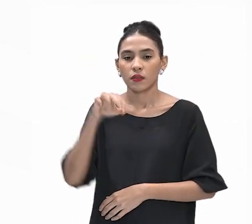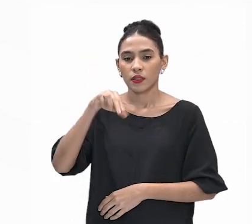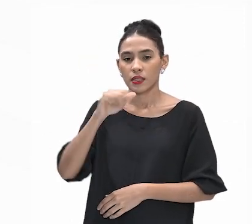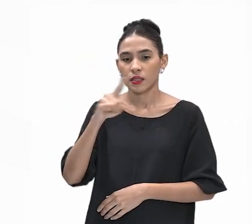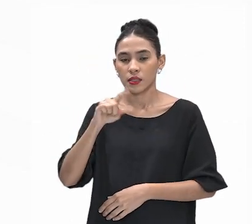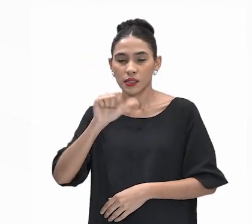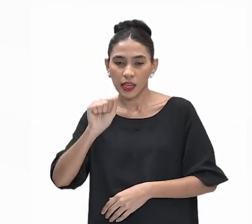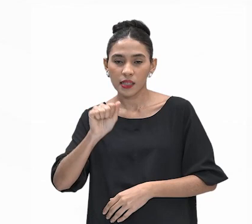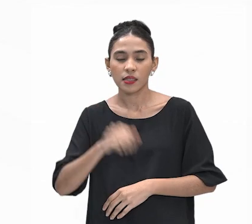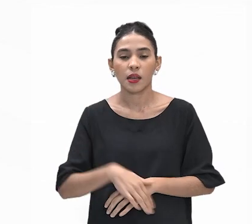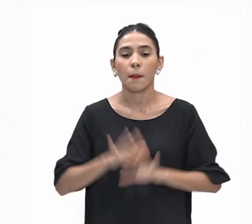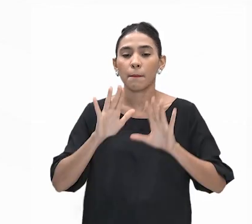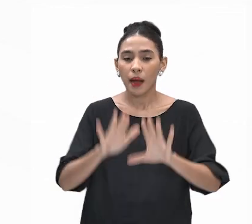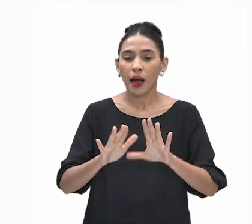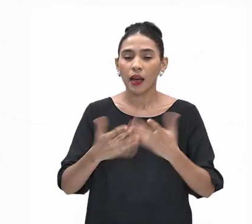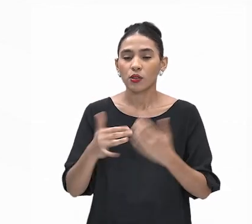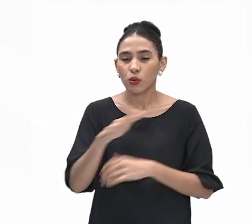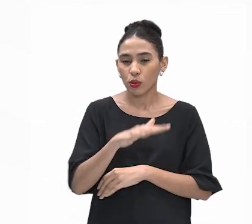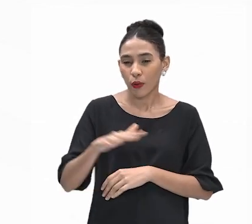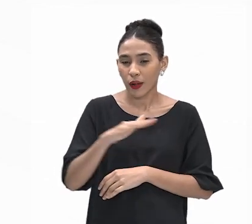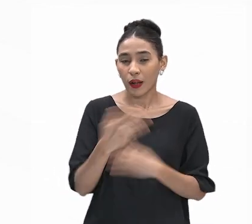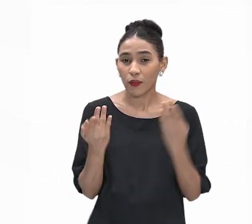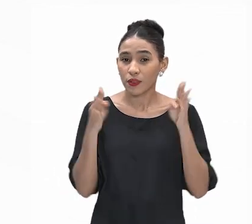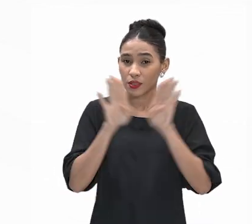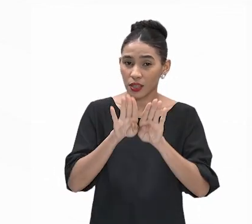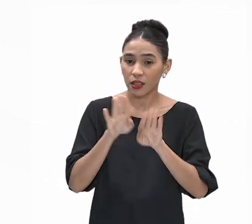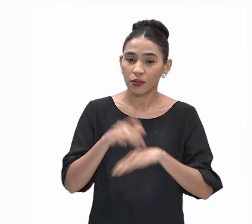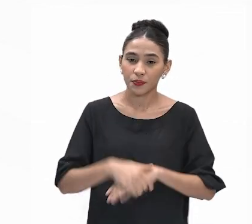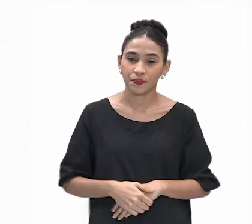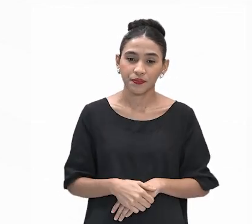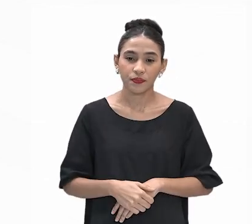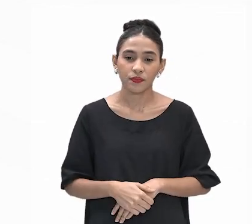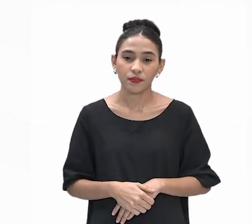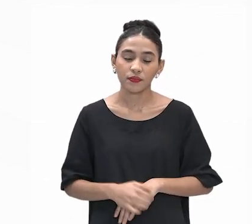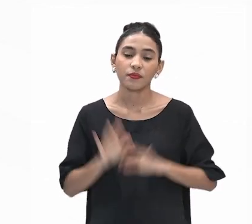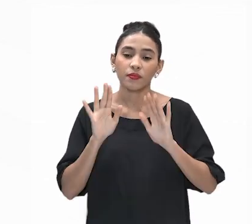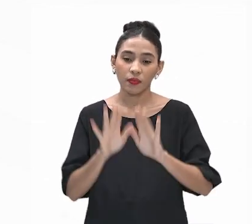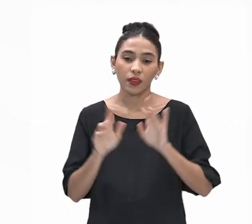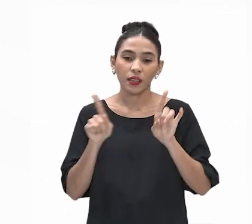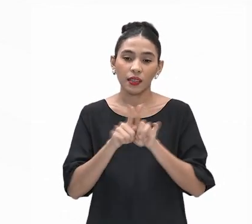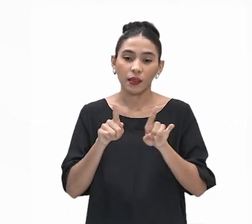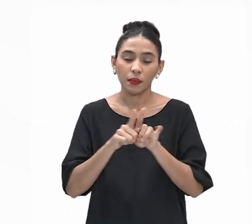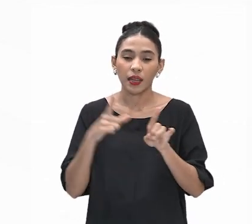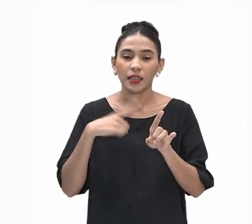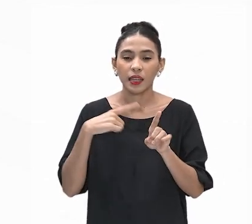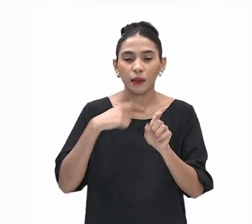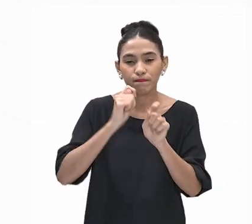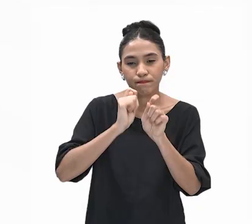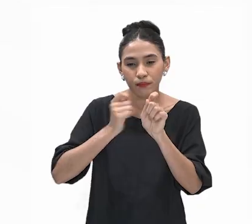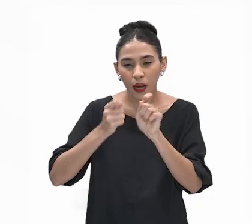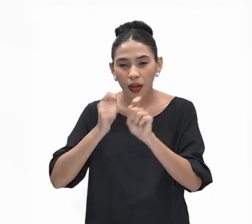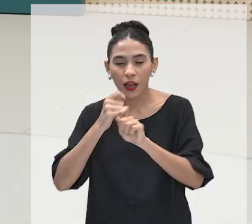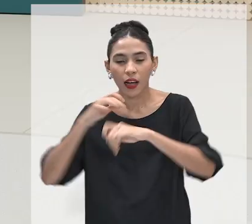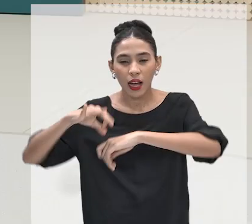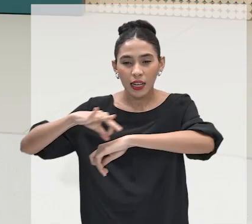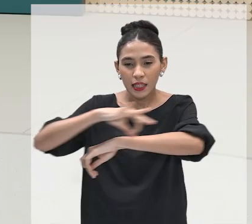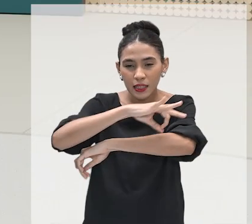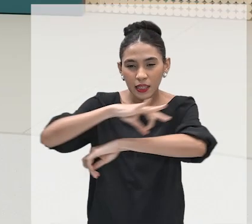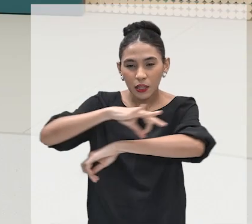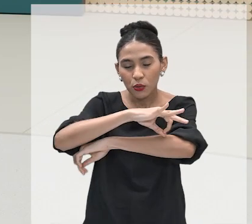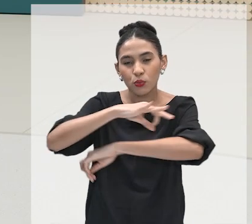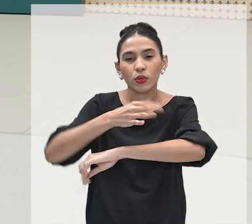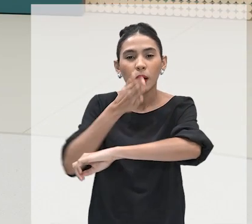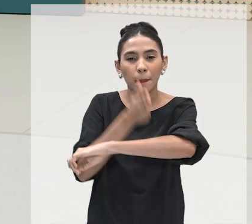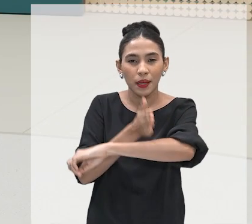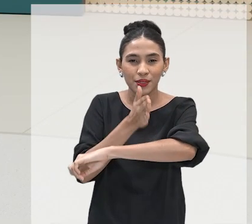um ambiente fechado, mas também trazendo uma arquitetura bem medieval. Eu